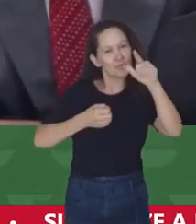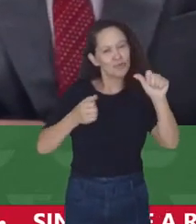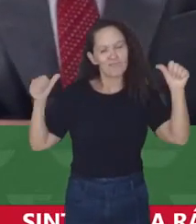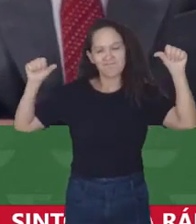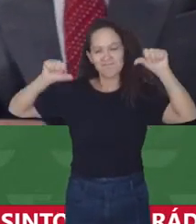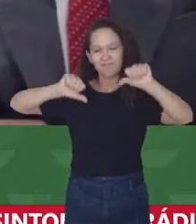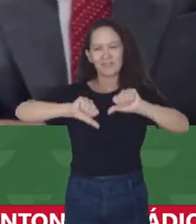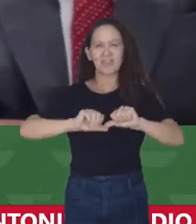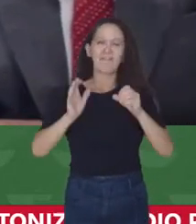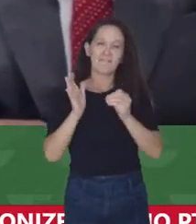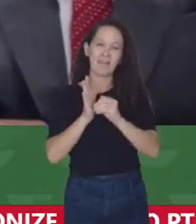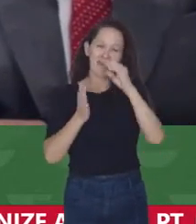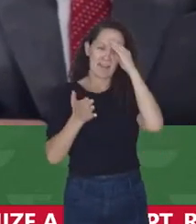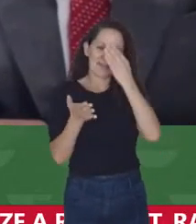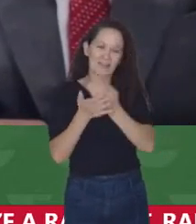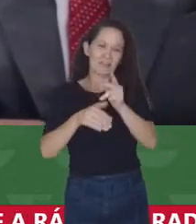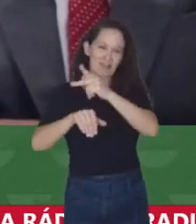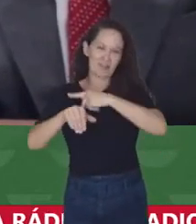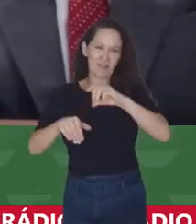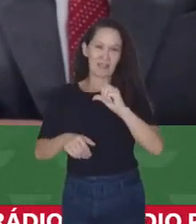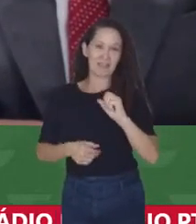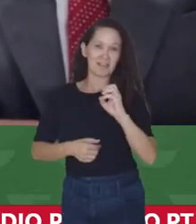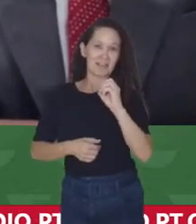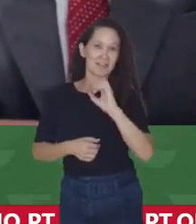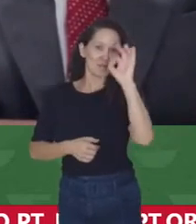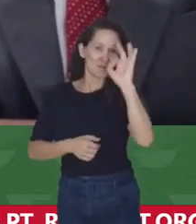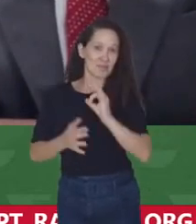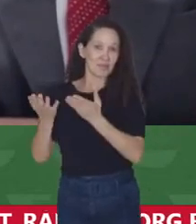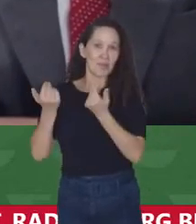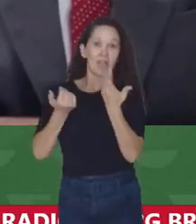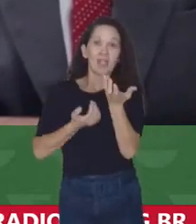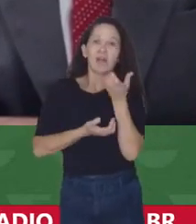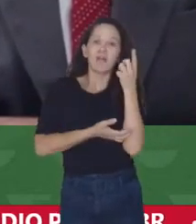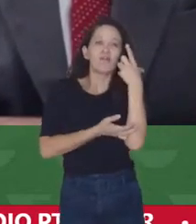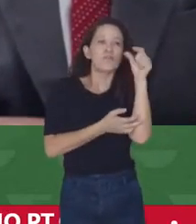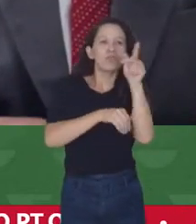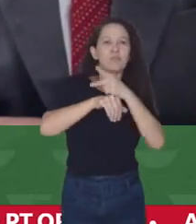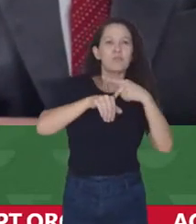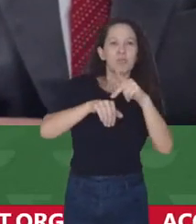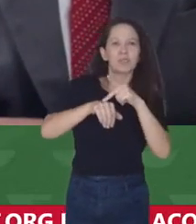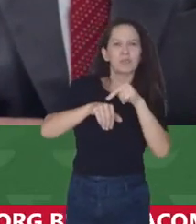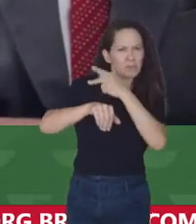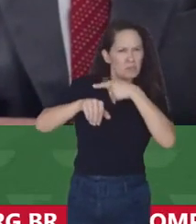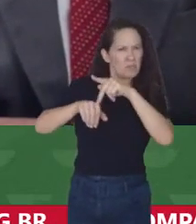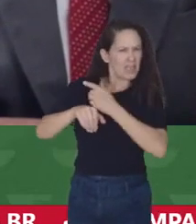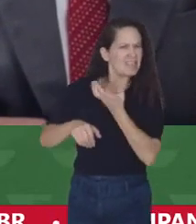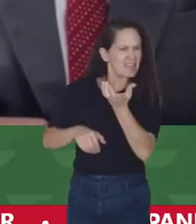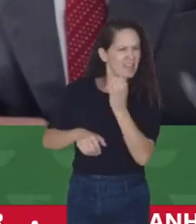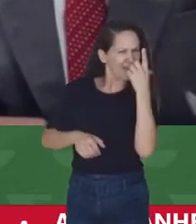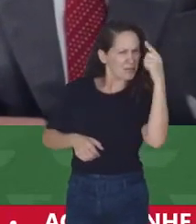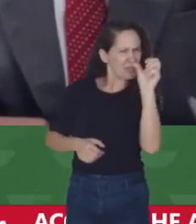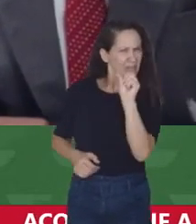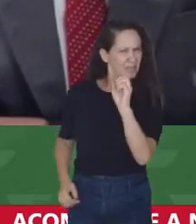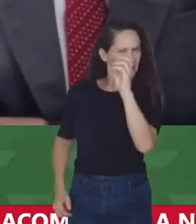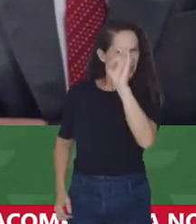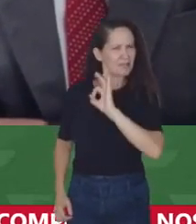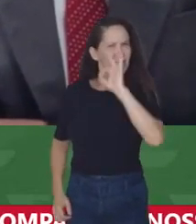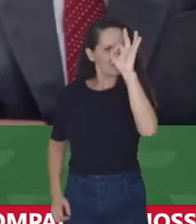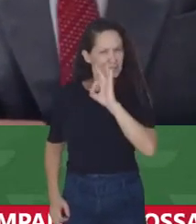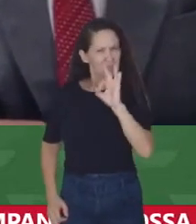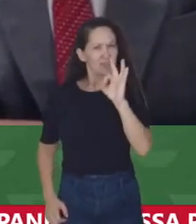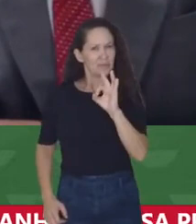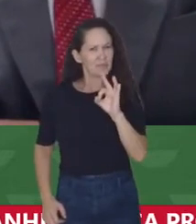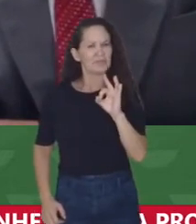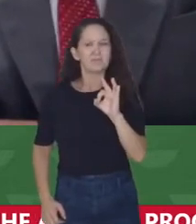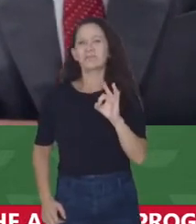pessimista. 60% dos jovens querem ir embora do Brasil. Um país que 60% dos seus jovens querem ir embora do Brasil é uma nação